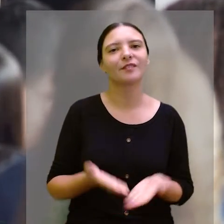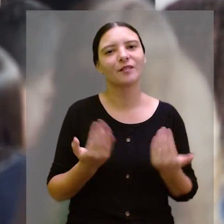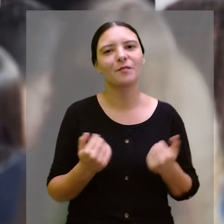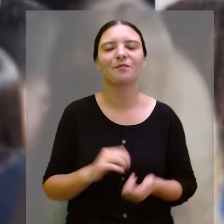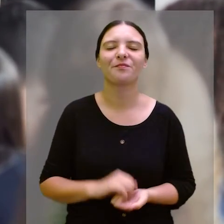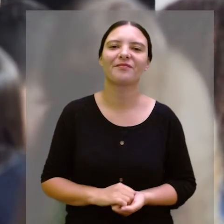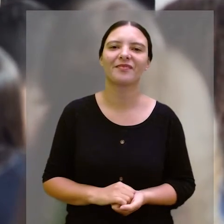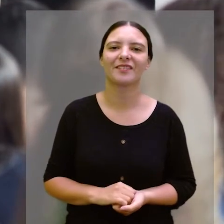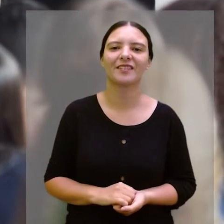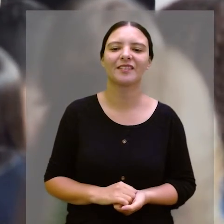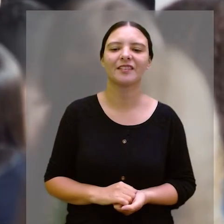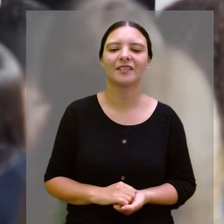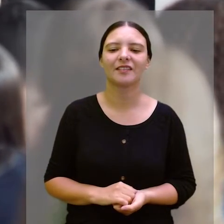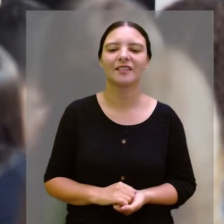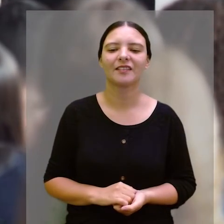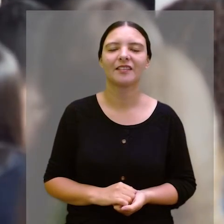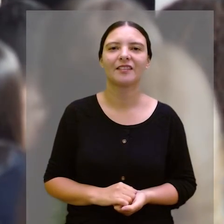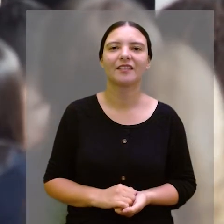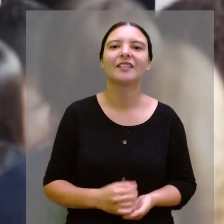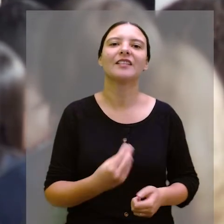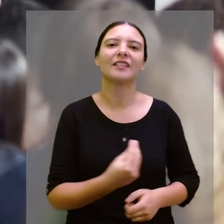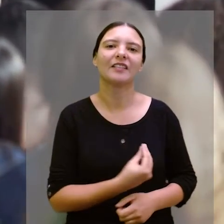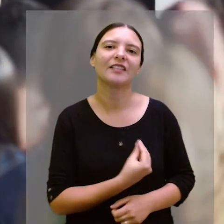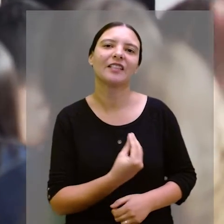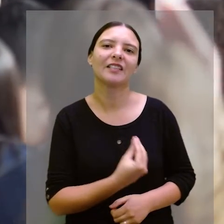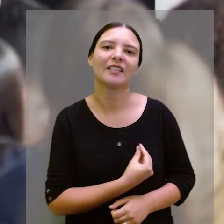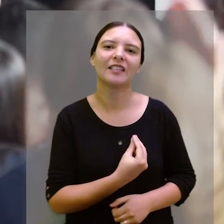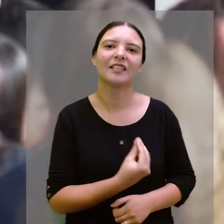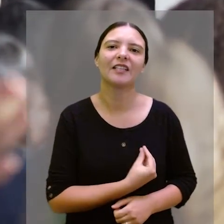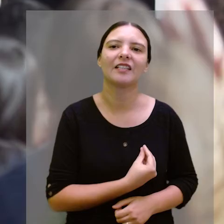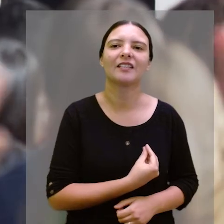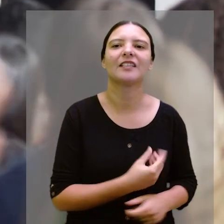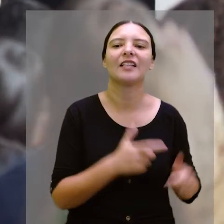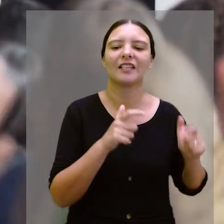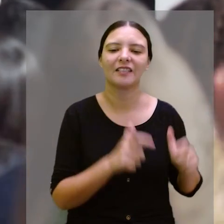lá. Existe, vai lá.